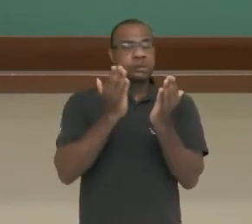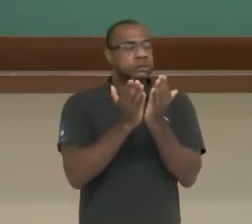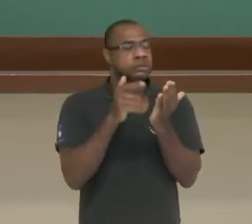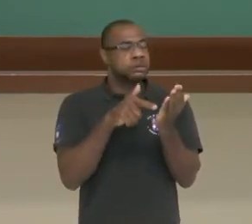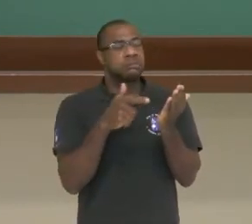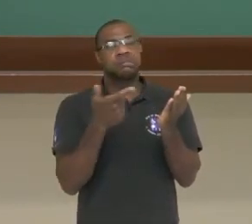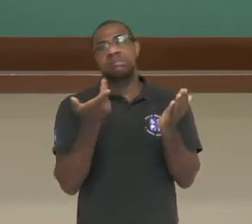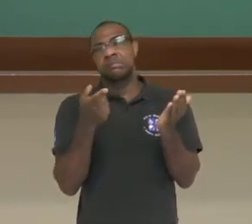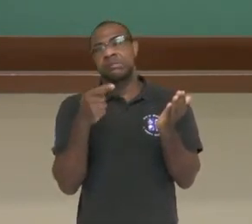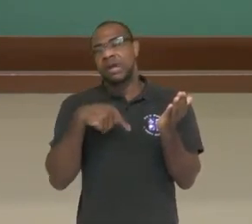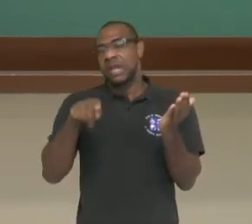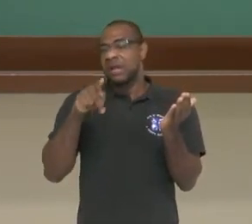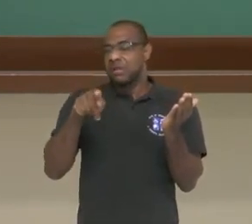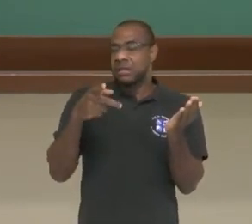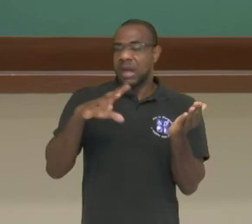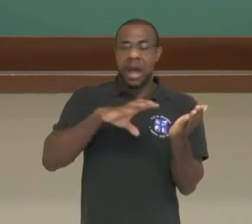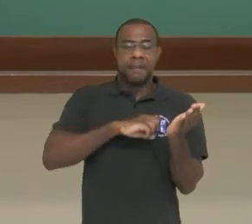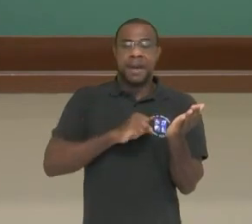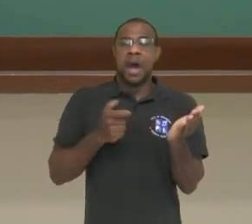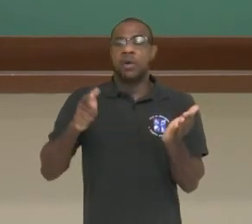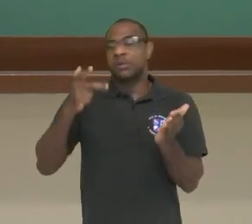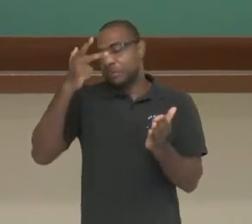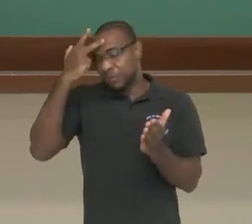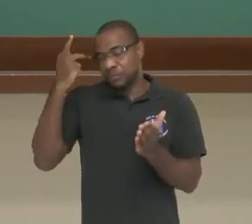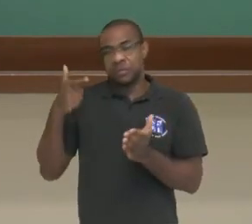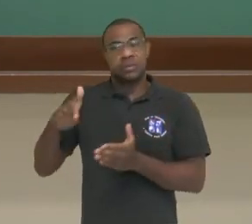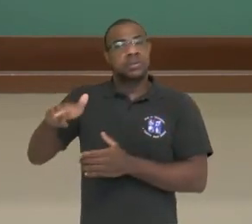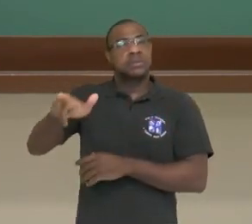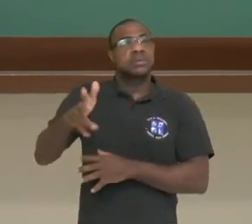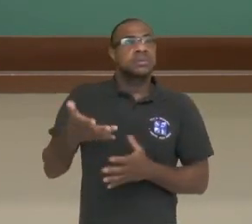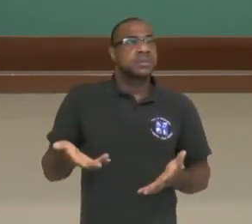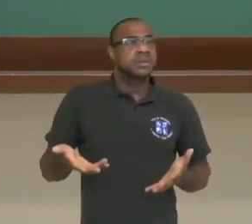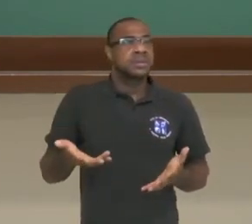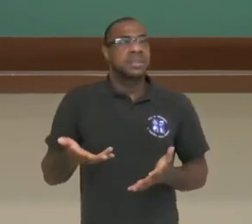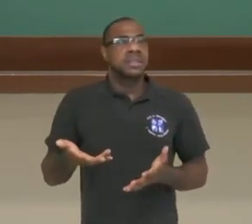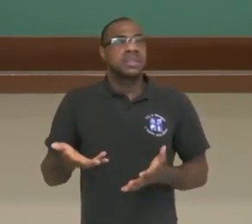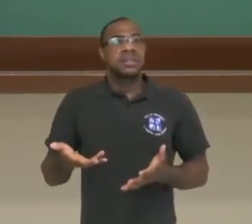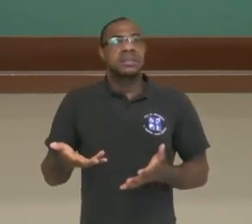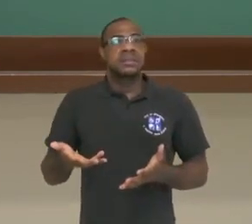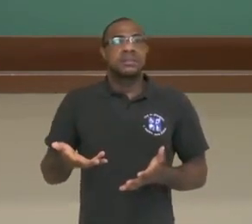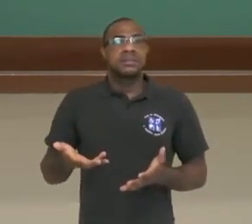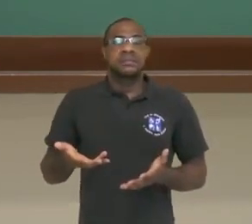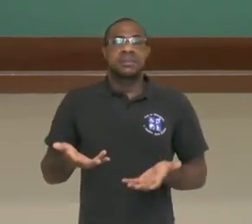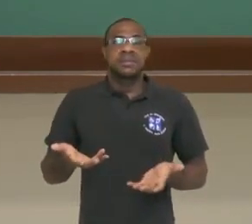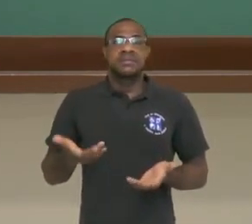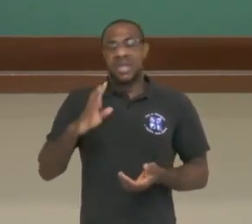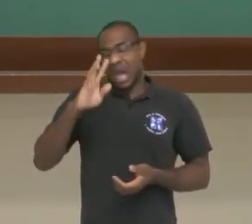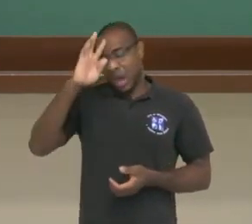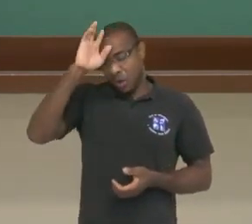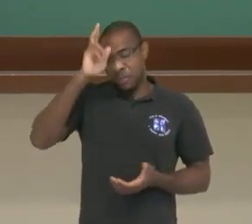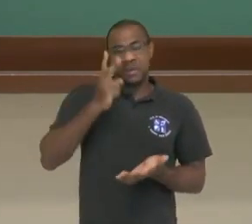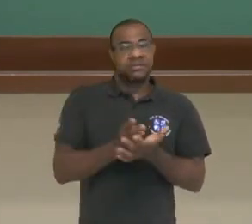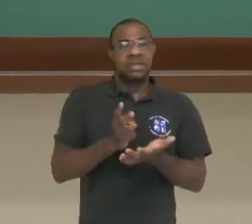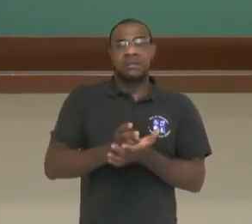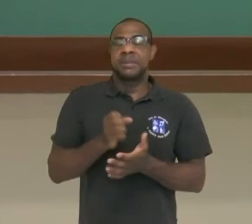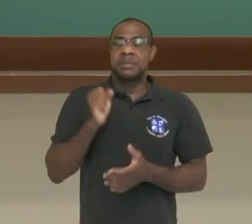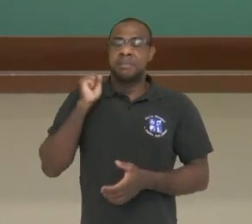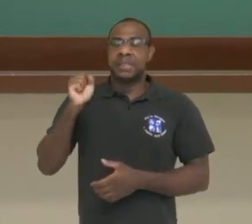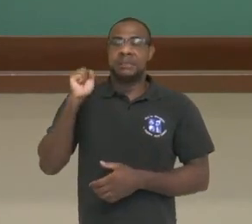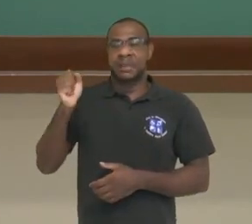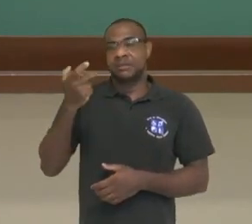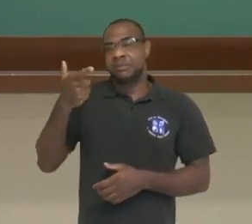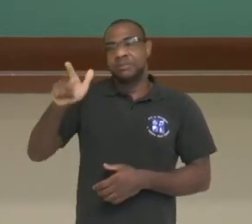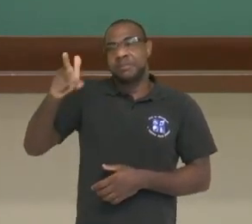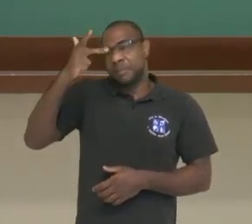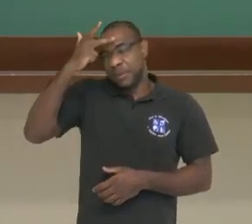para você amar o próximo? Se Roma vive de odiar o próximo, de matar o próximo,